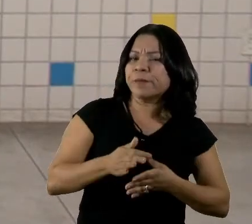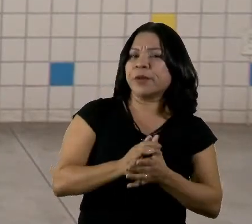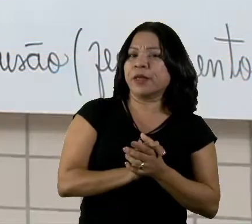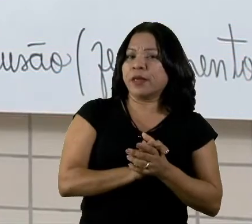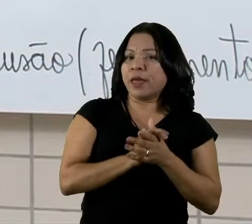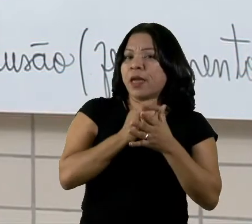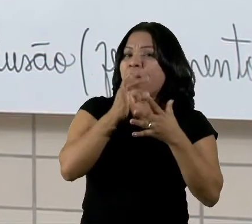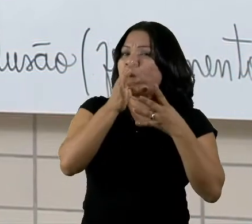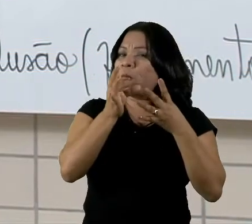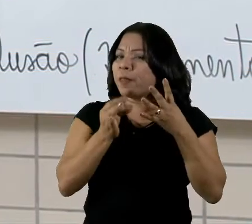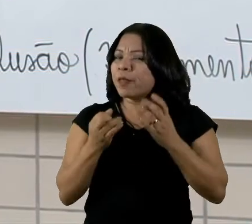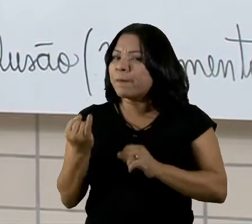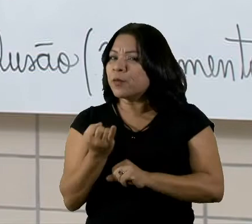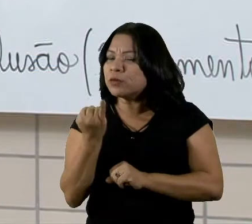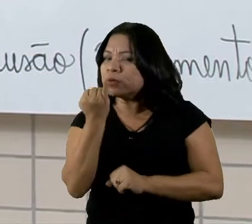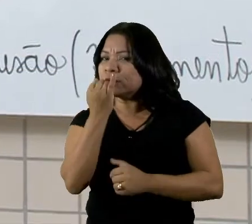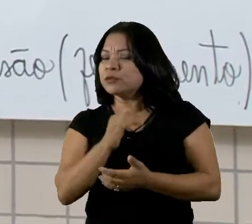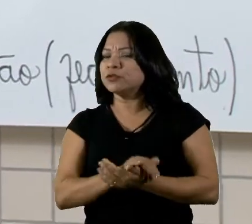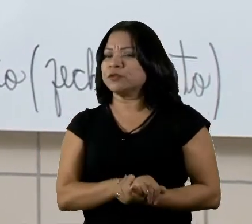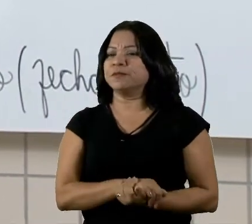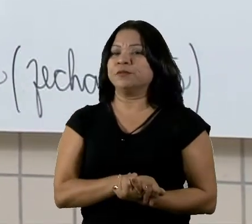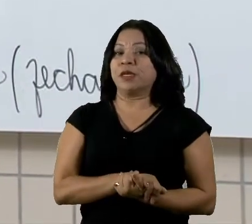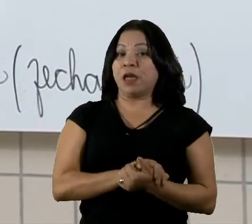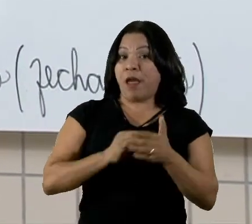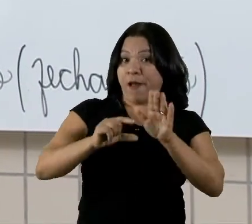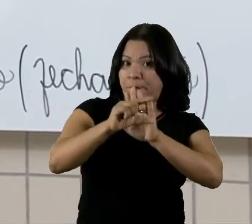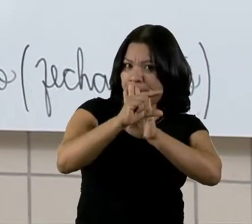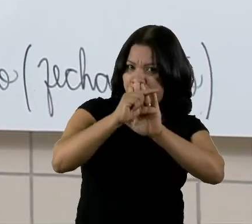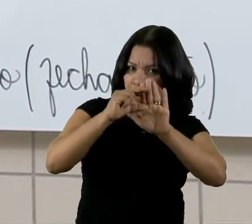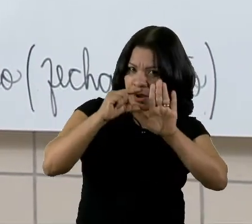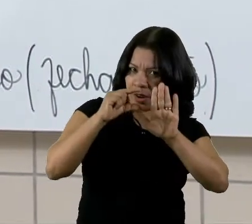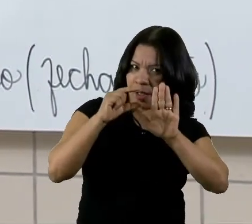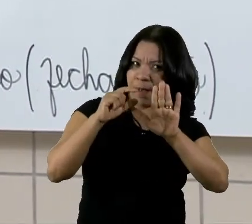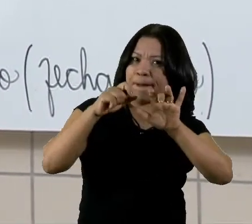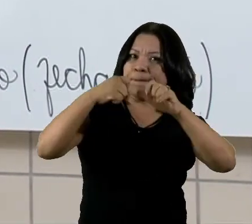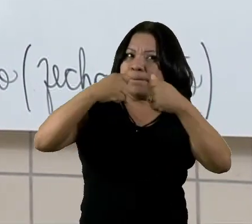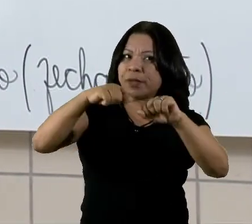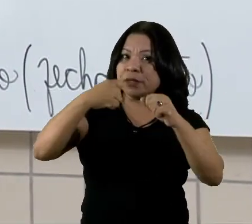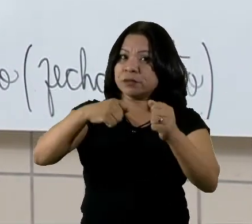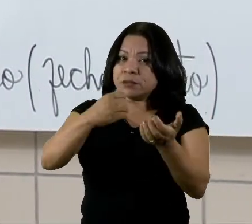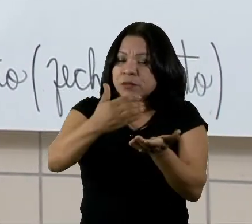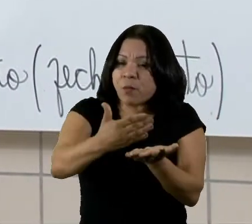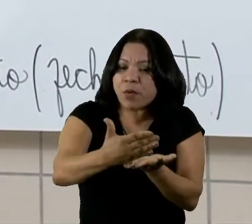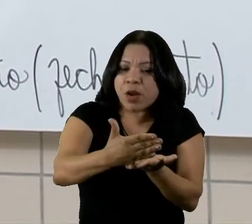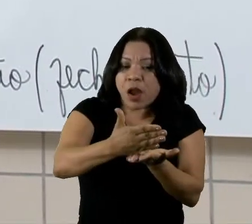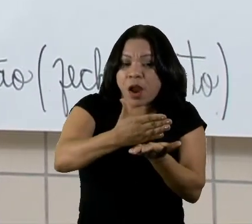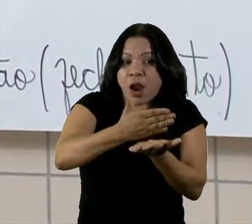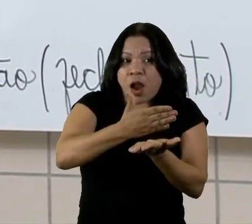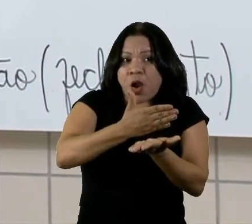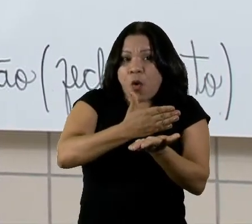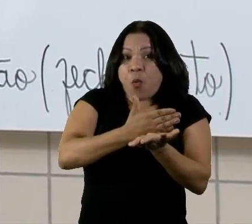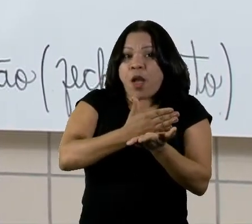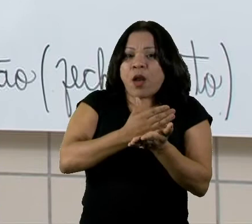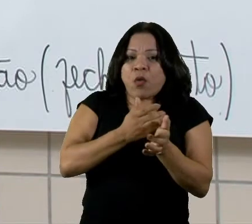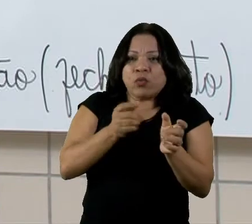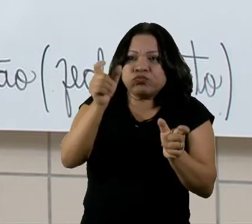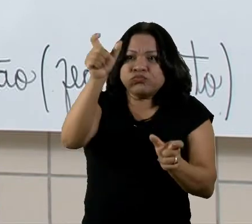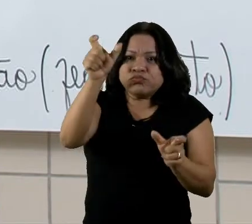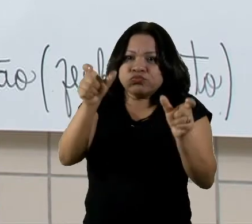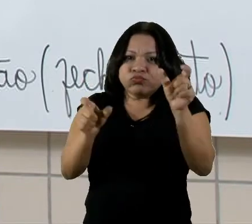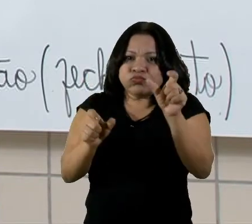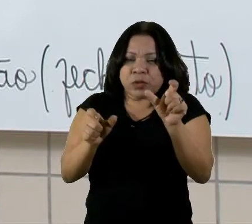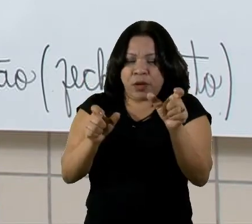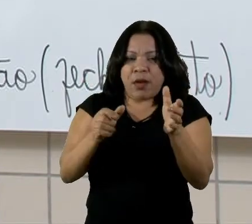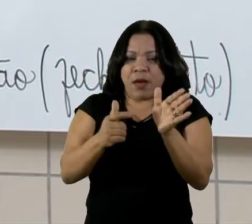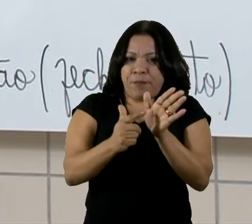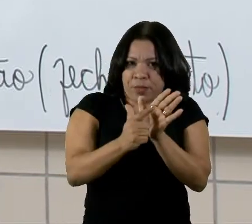forem fazer o parágrafo, vocês devem lembrar de fazer um recuo da margem, tá? Não esqueçam